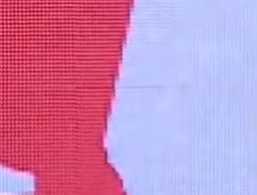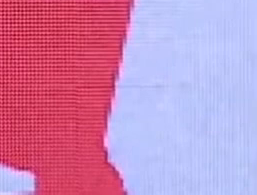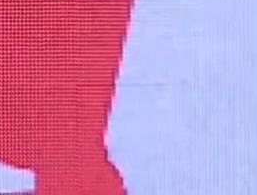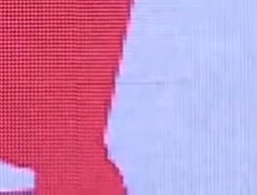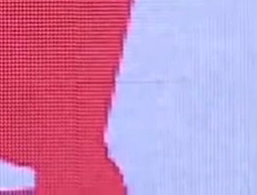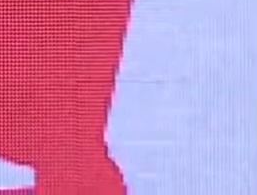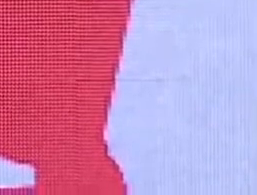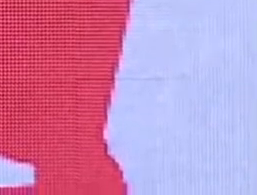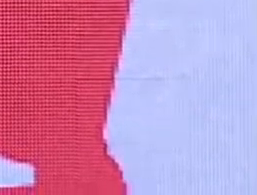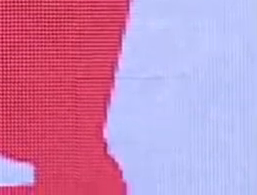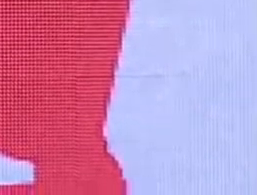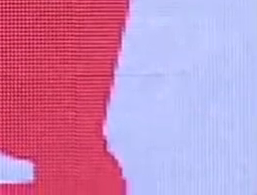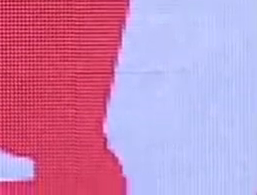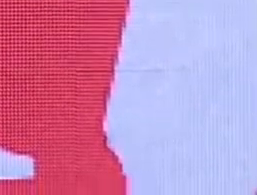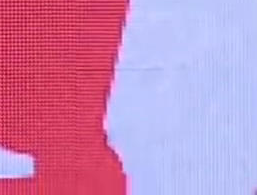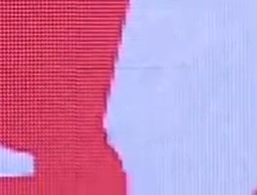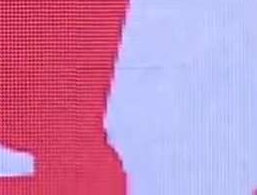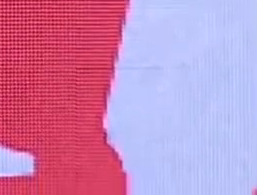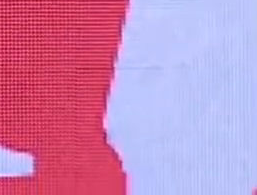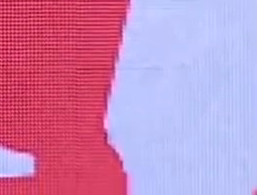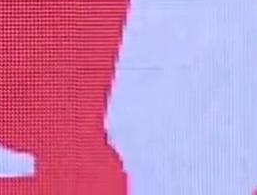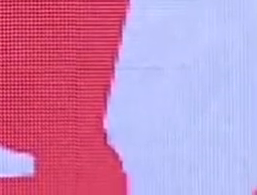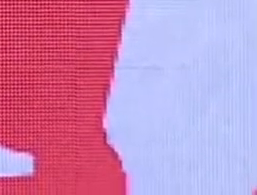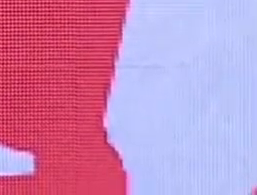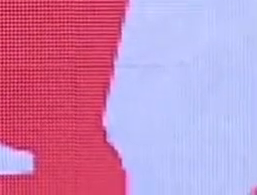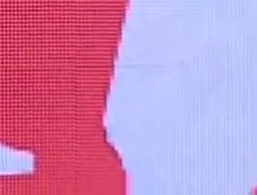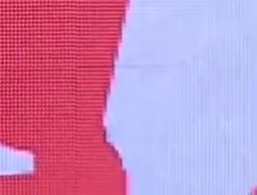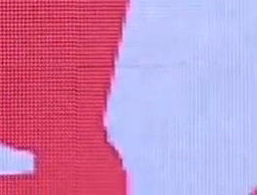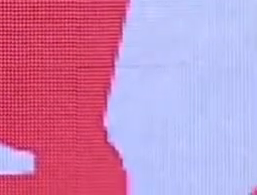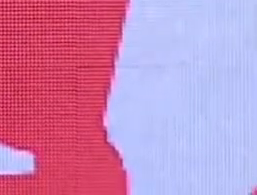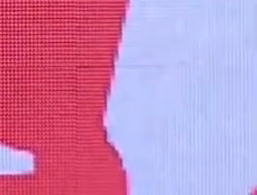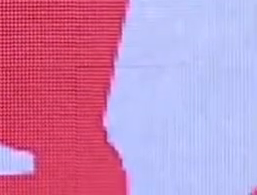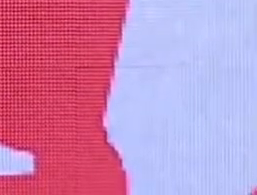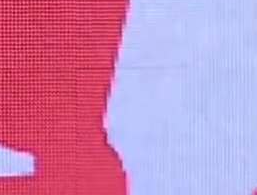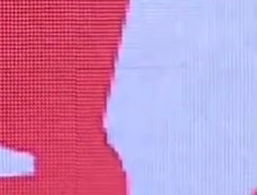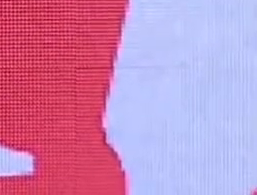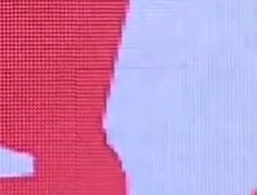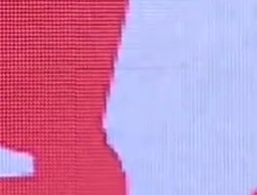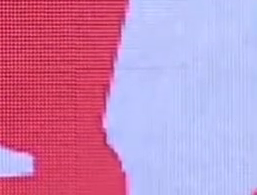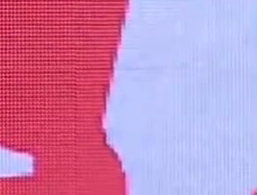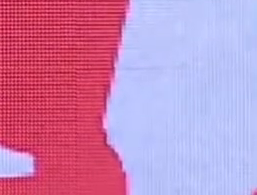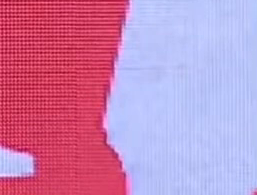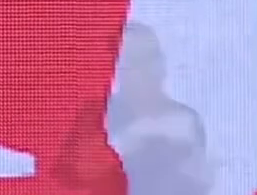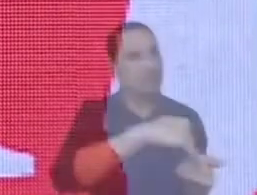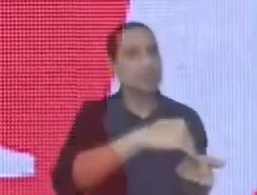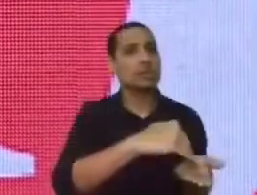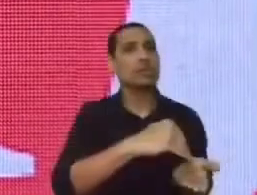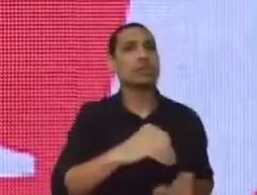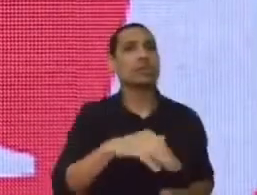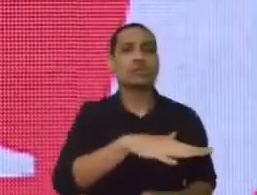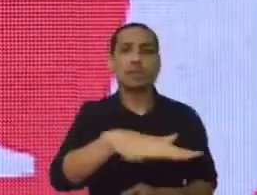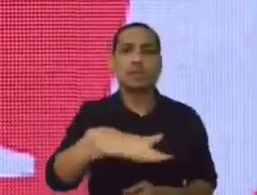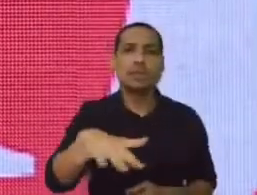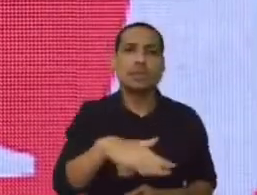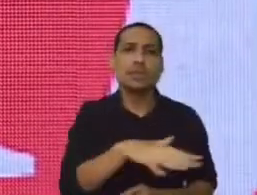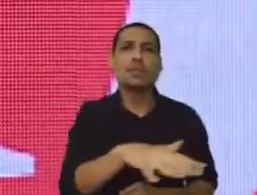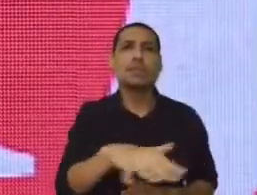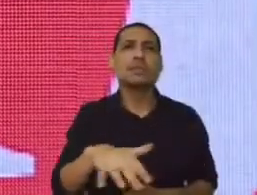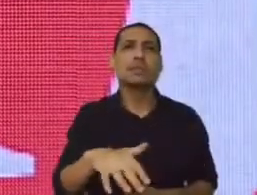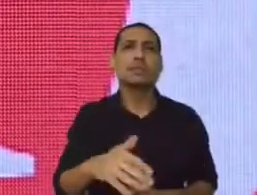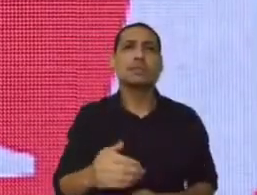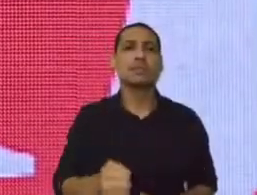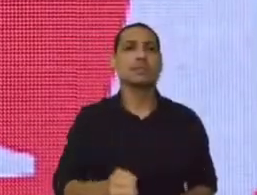né, a companheira Carmen, nossa secretária-geral. Saudar também o companheiro Donizete, que é o nosso